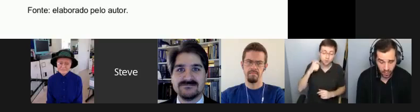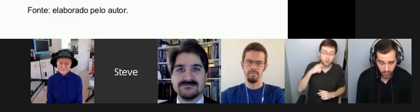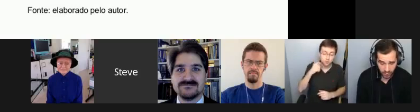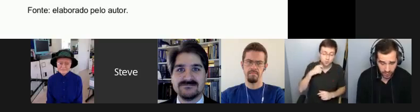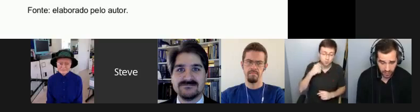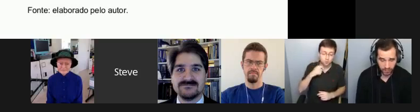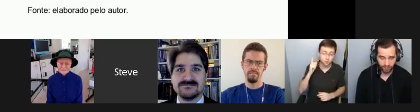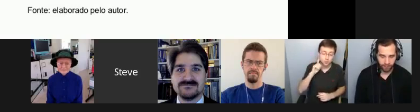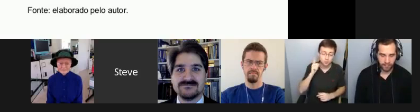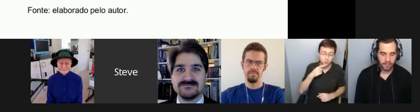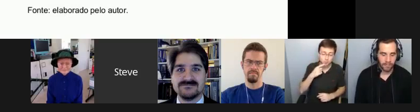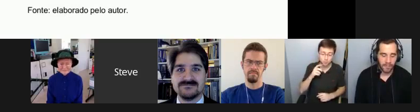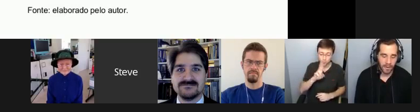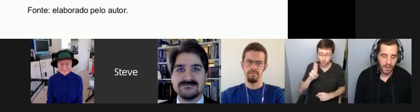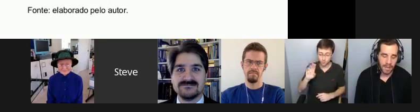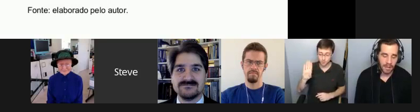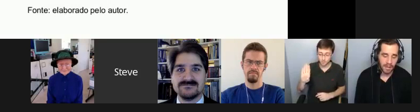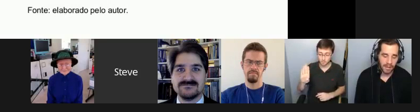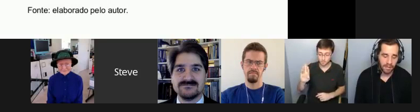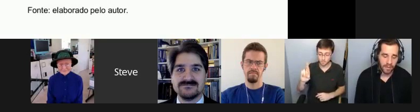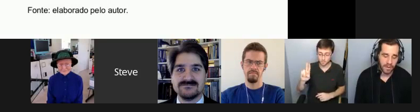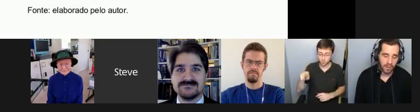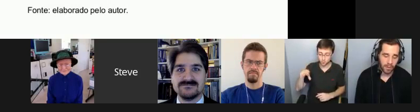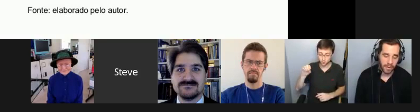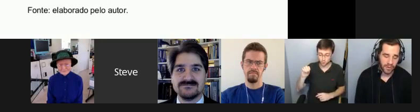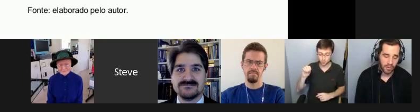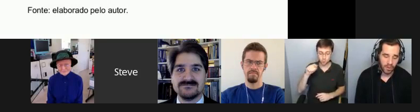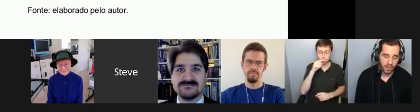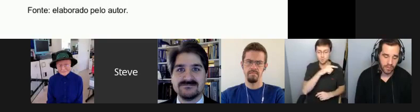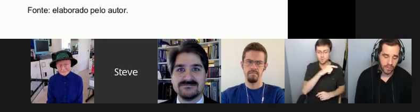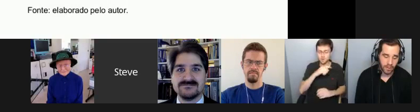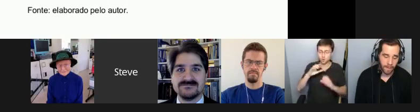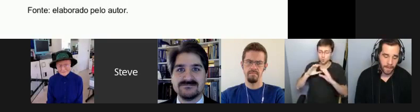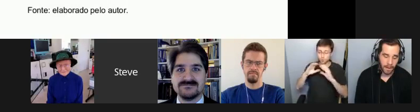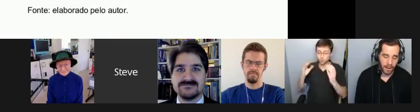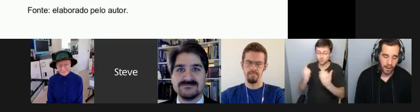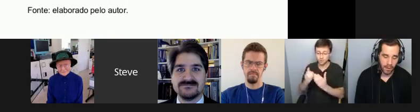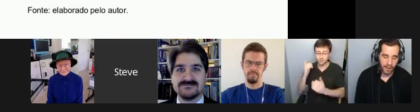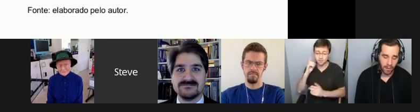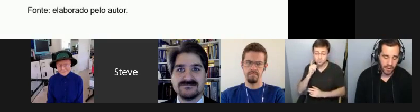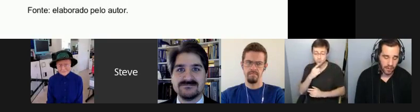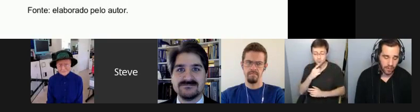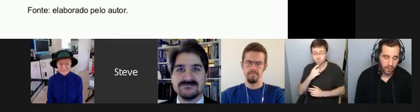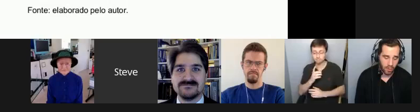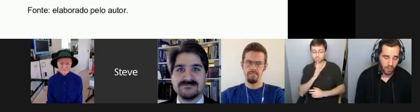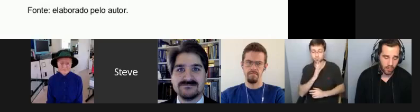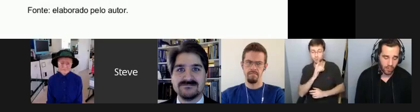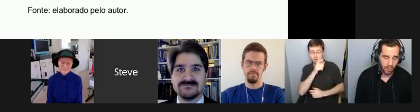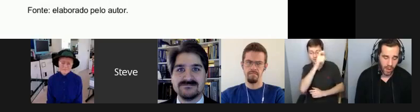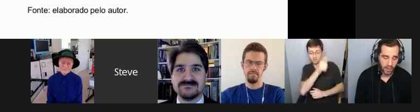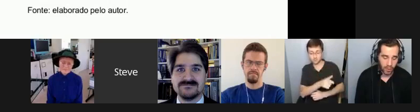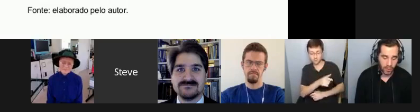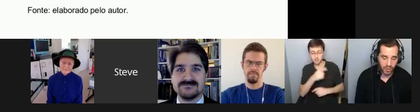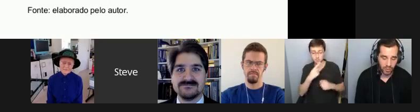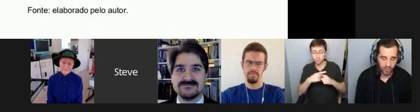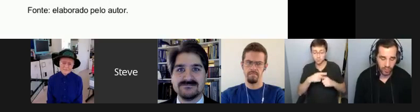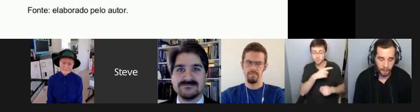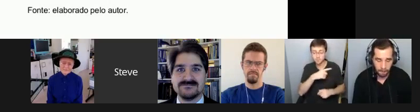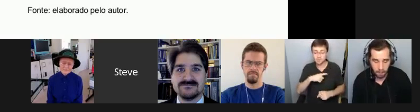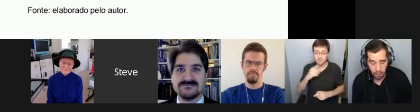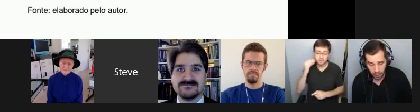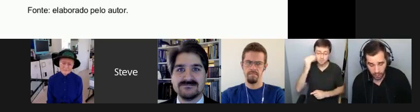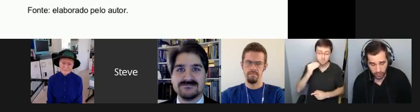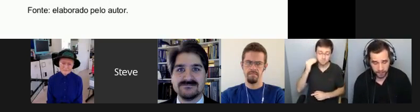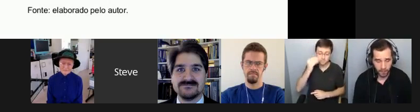fossem curtos e que fossem totalmente icônicos. Eu entrei em contato com um ator